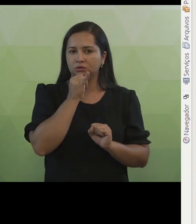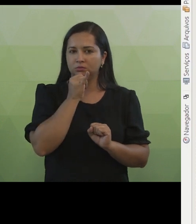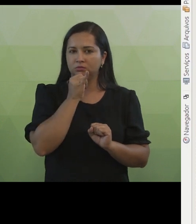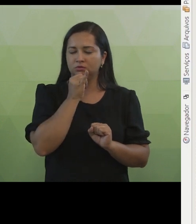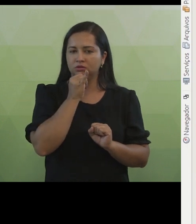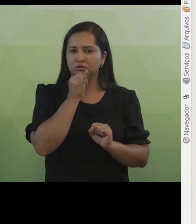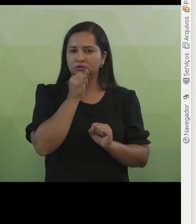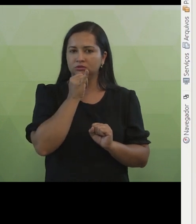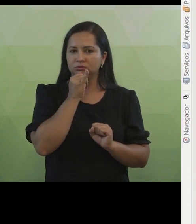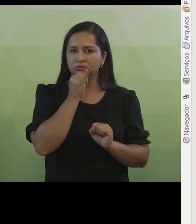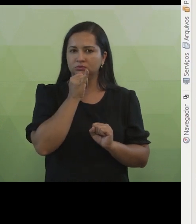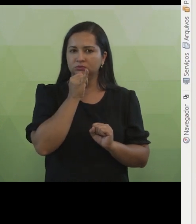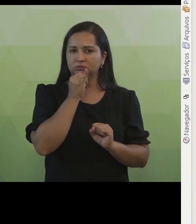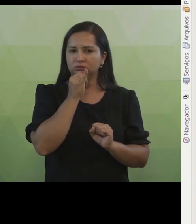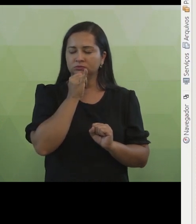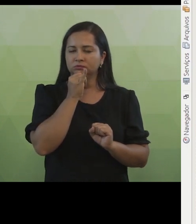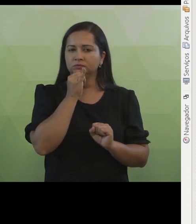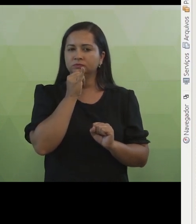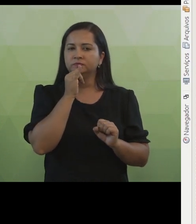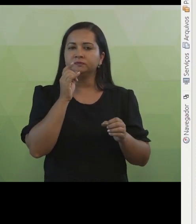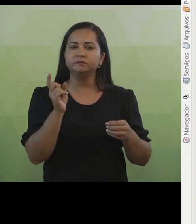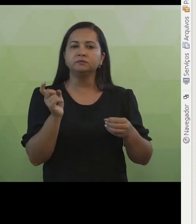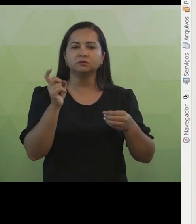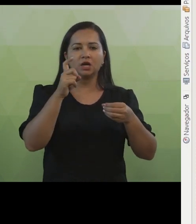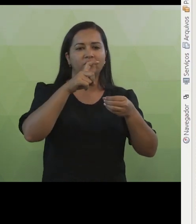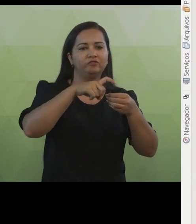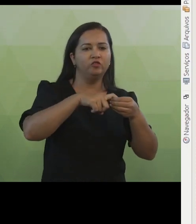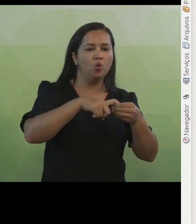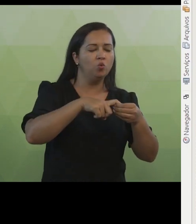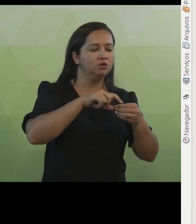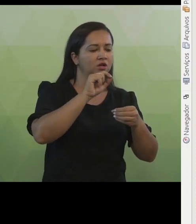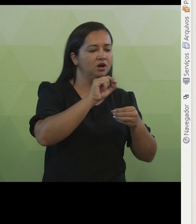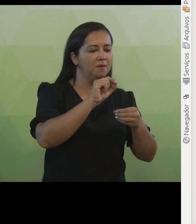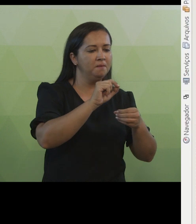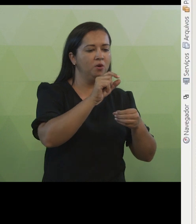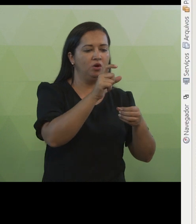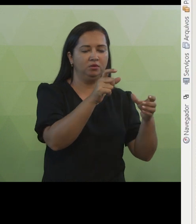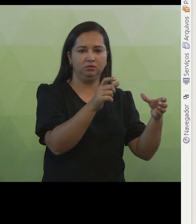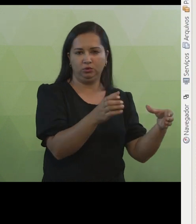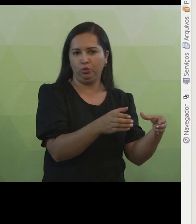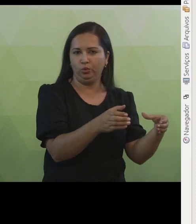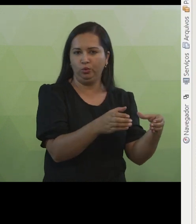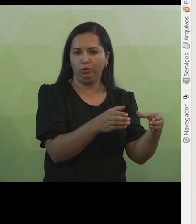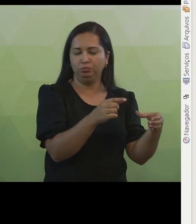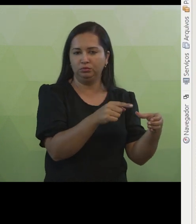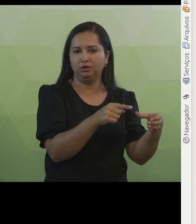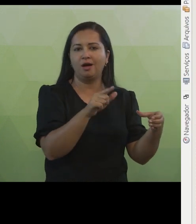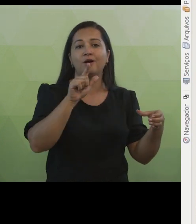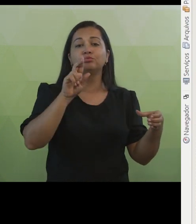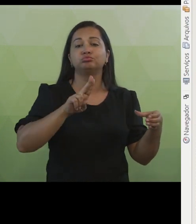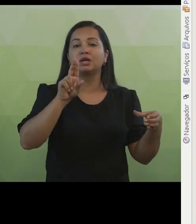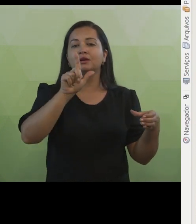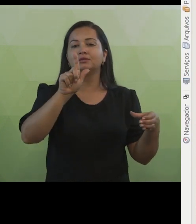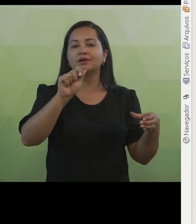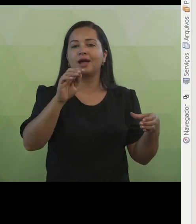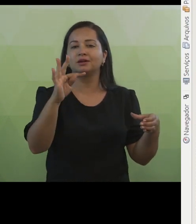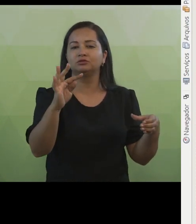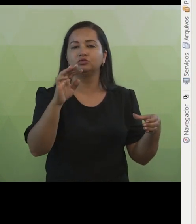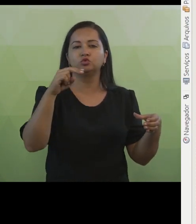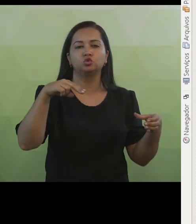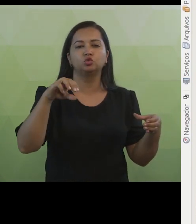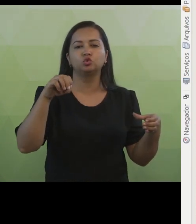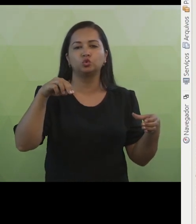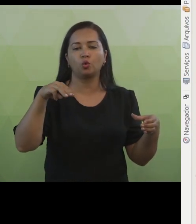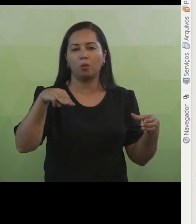exemplo, fazer o retorno desse objeto através de getNome. Aqui para setar o nome,